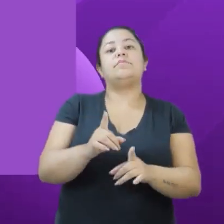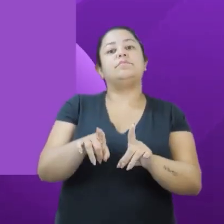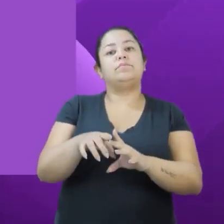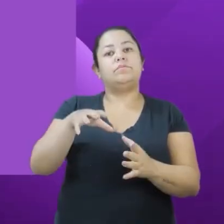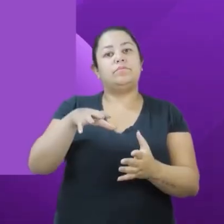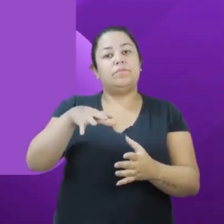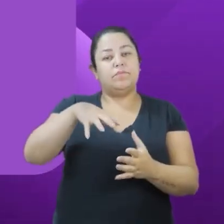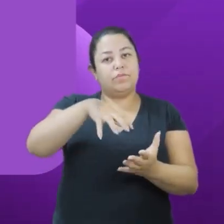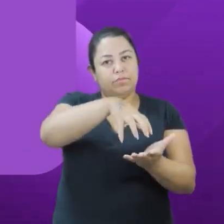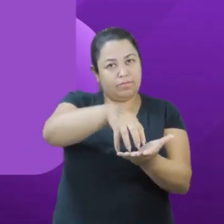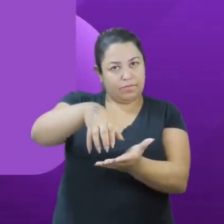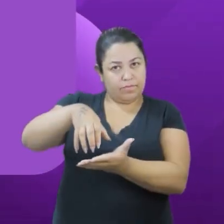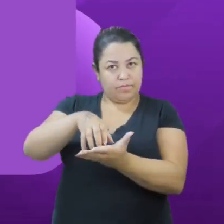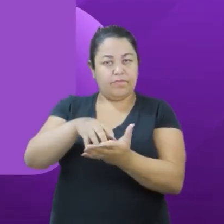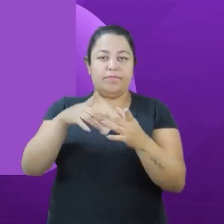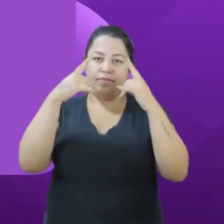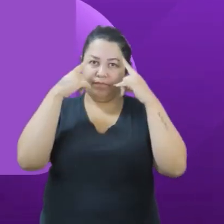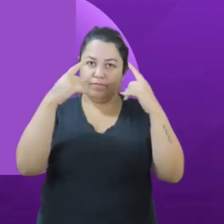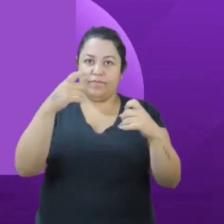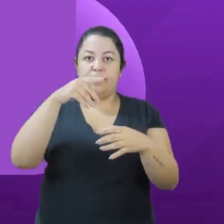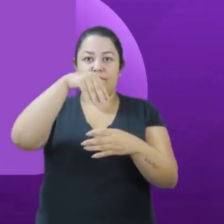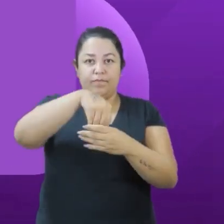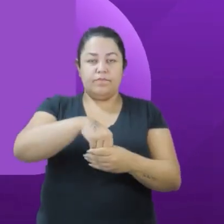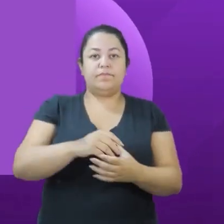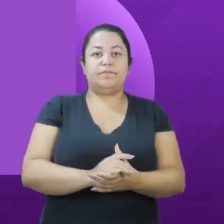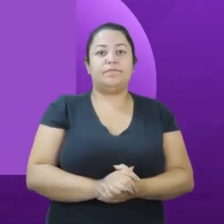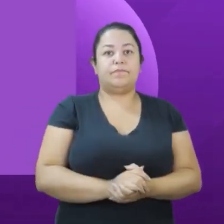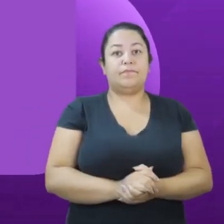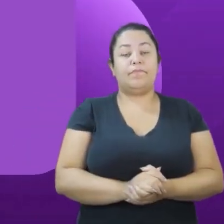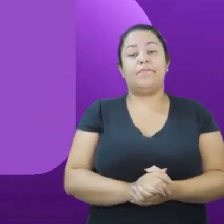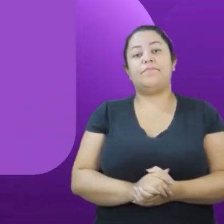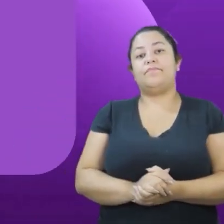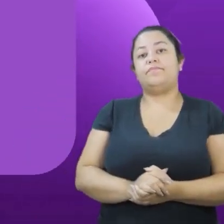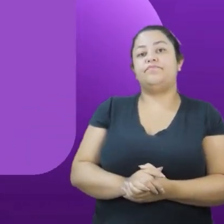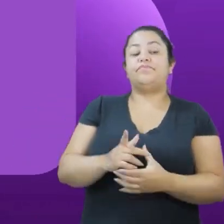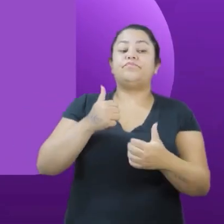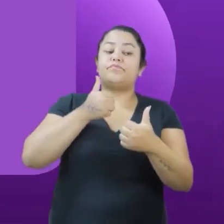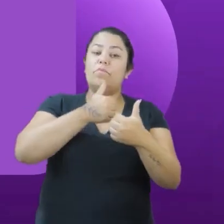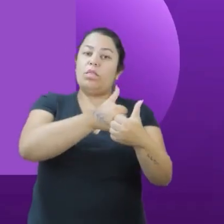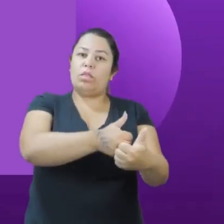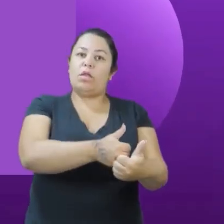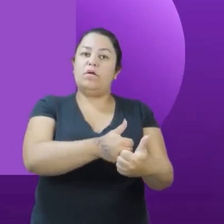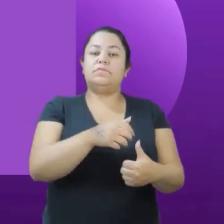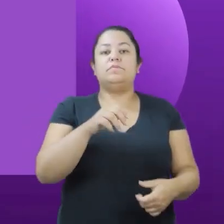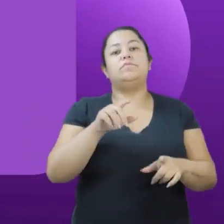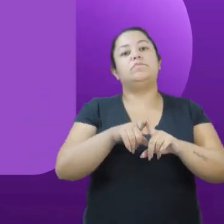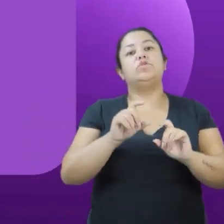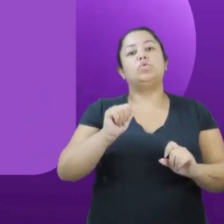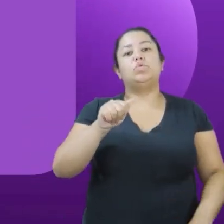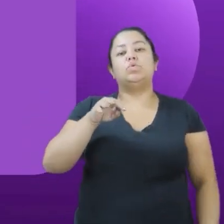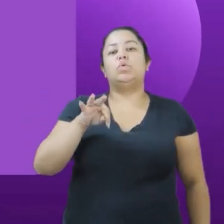de situações de violência. E aí, olhando assim mais próximo do Atlas da Violência, a gente